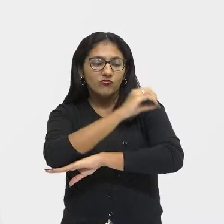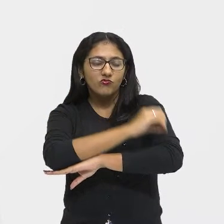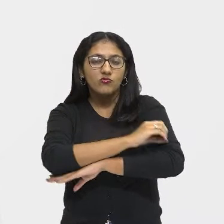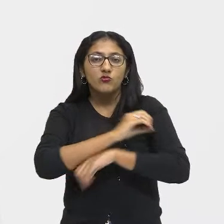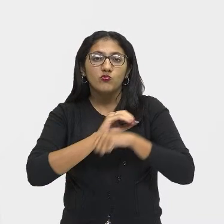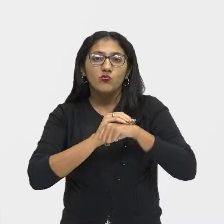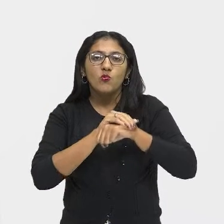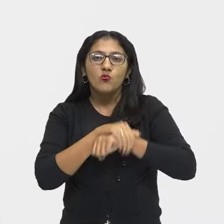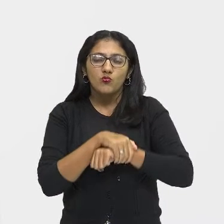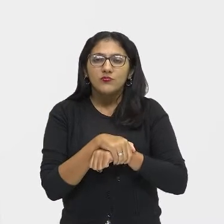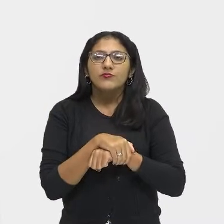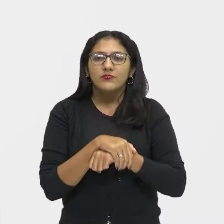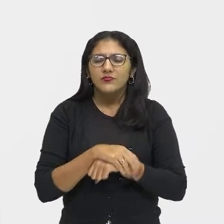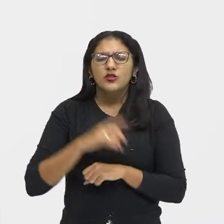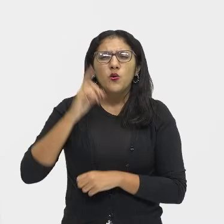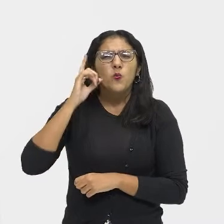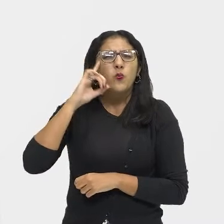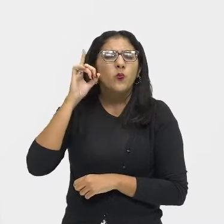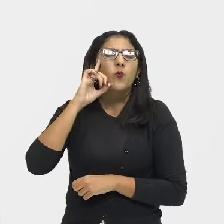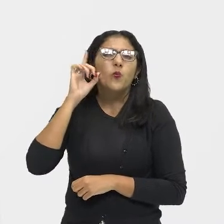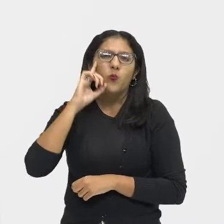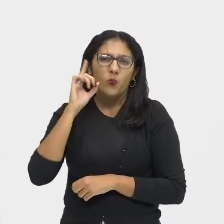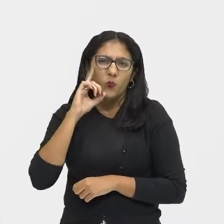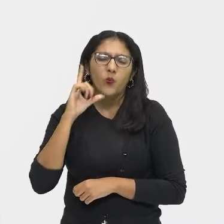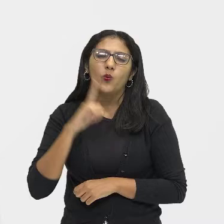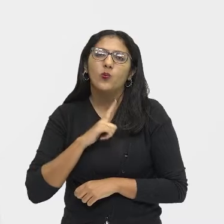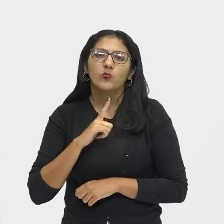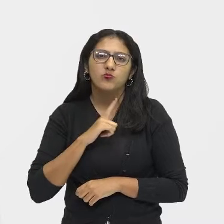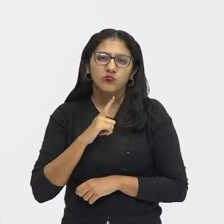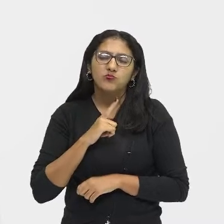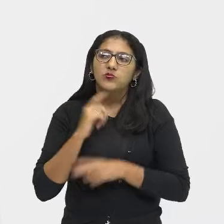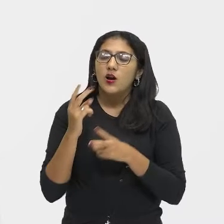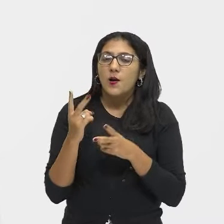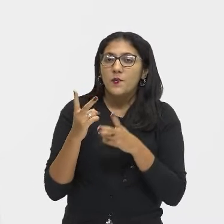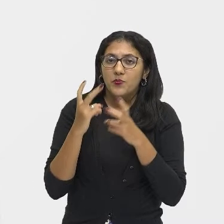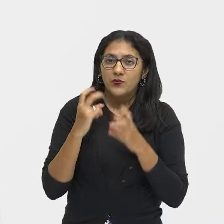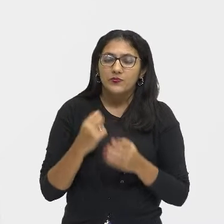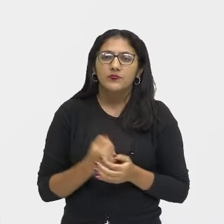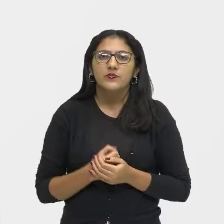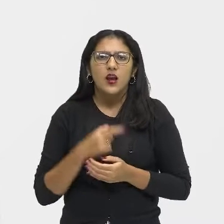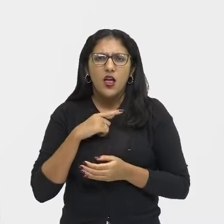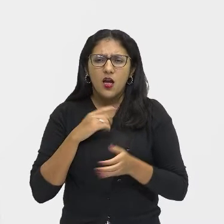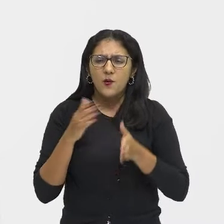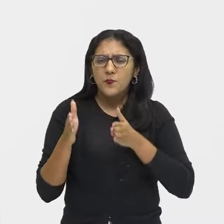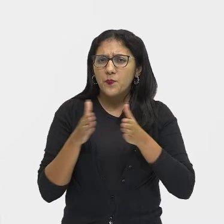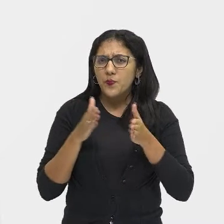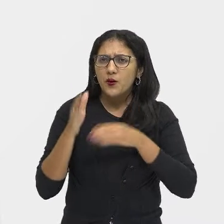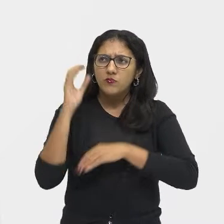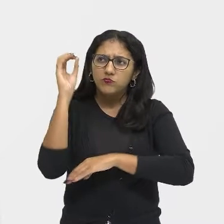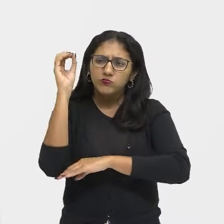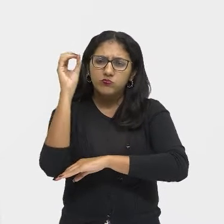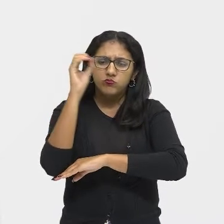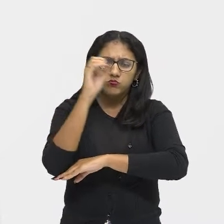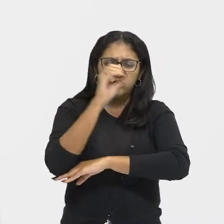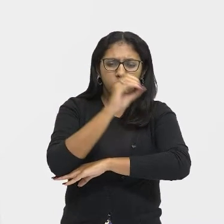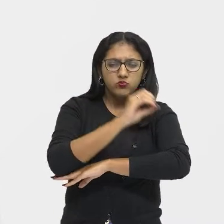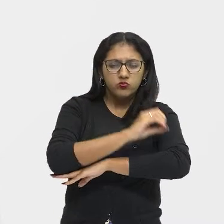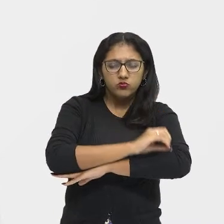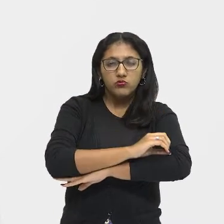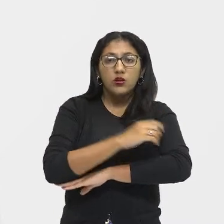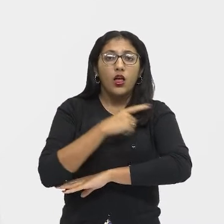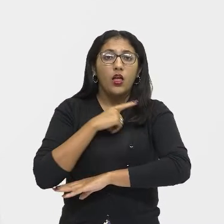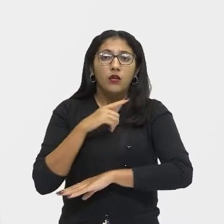põe. Isso daí acontece com bastante frequência. E esse intervalo entre o nascer e o pôr do sol define